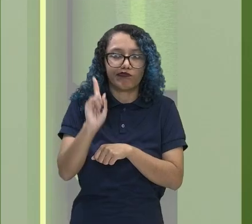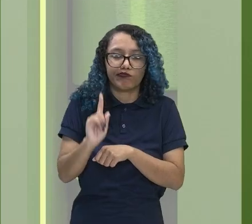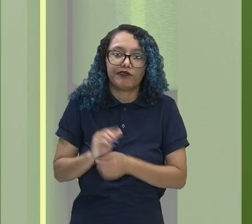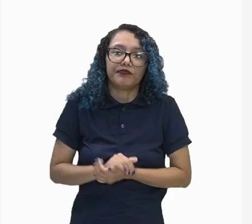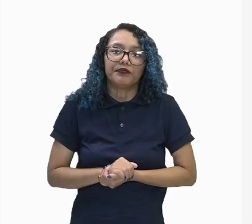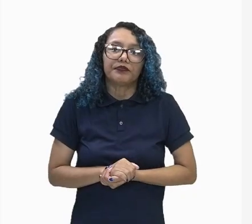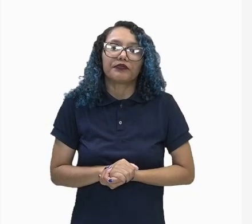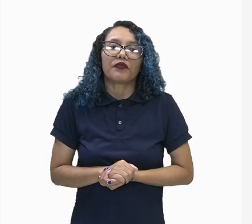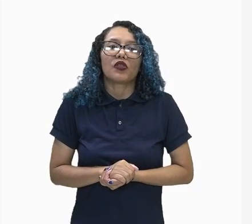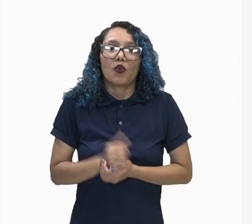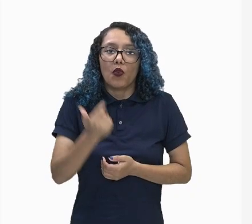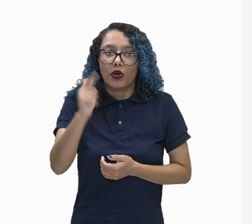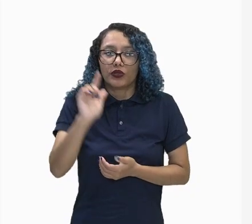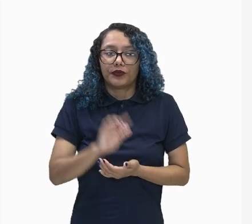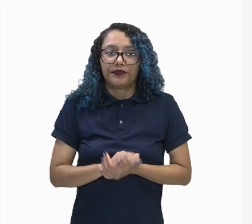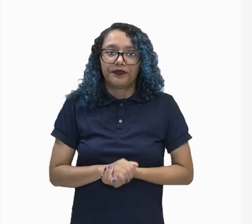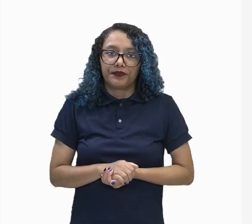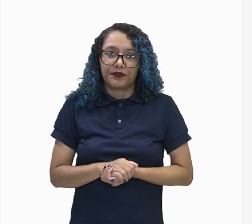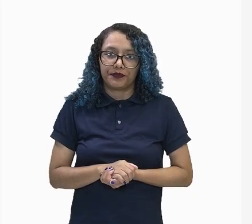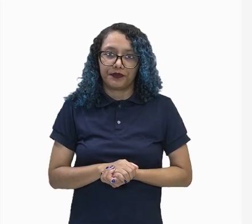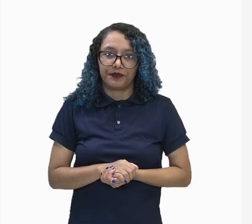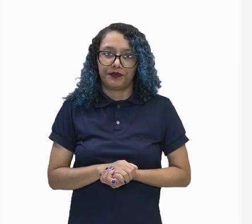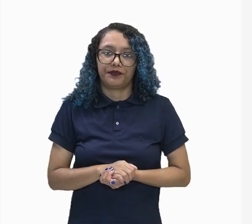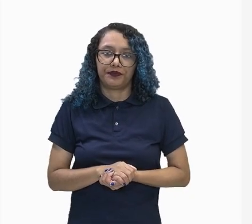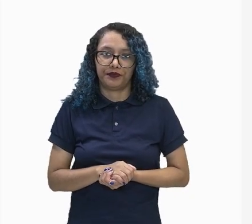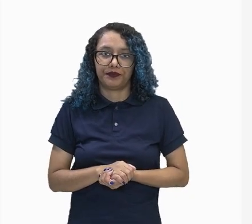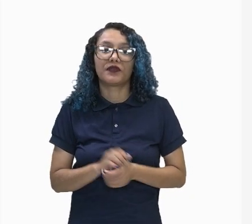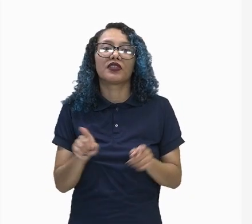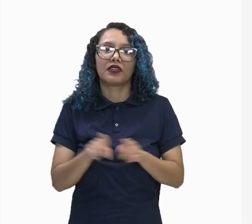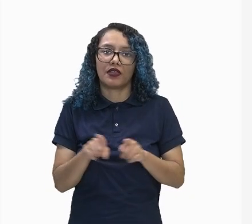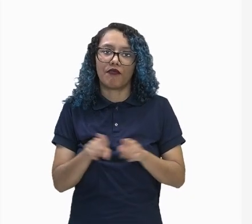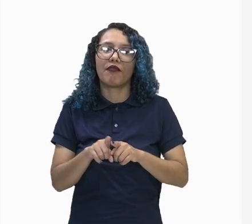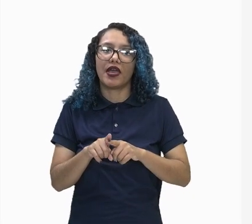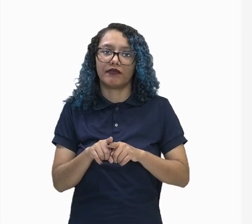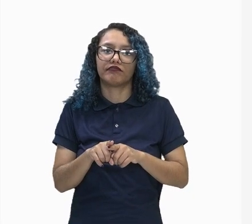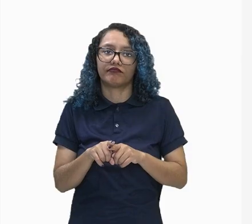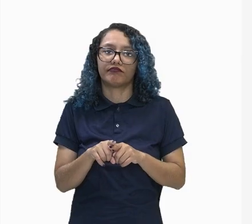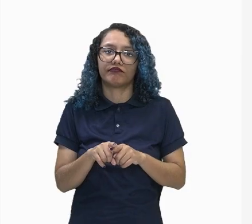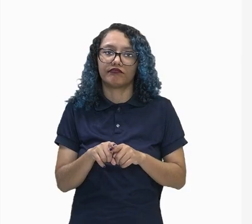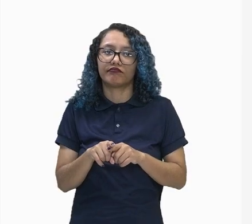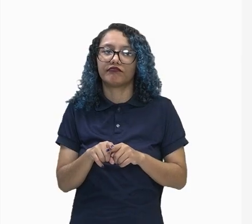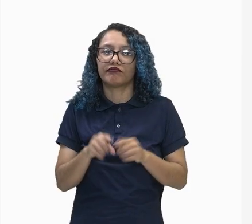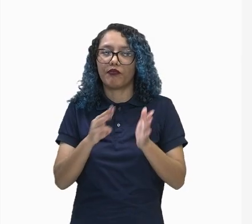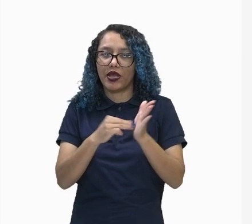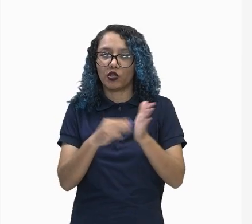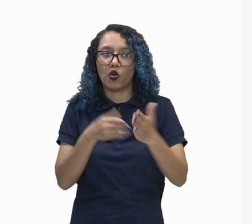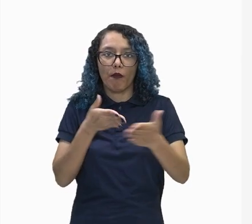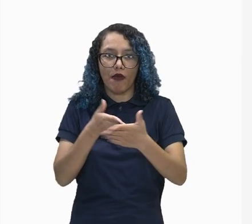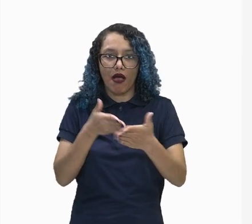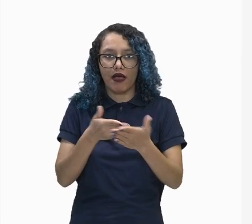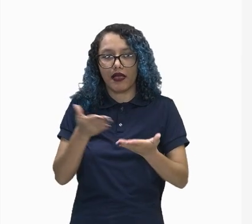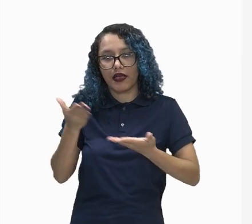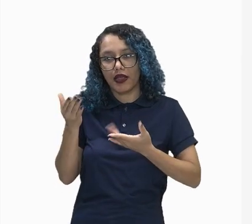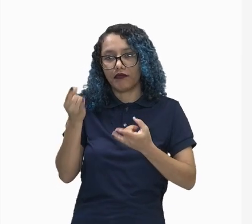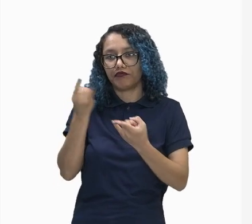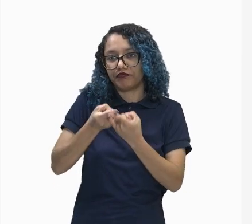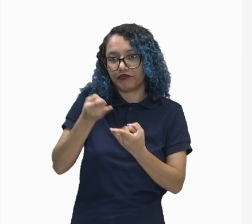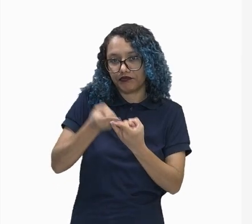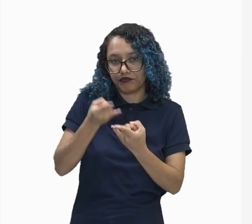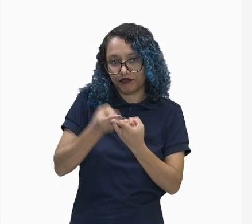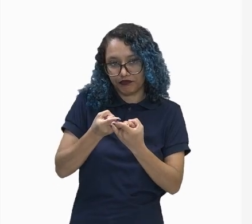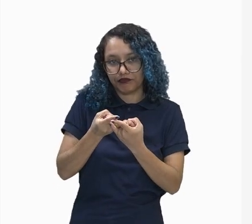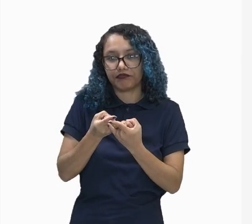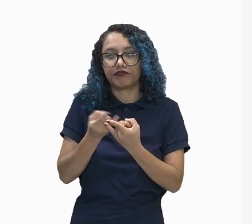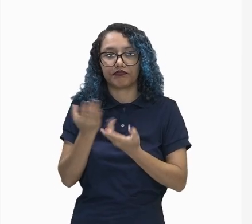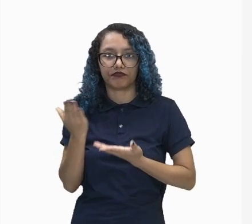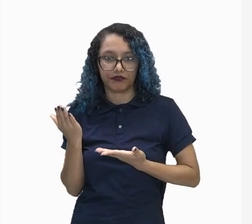nós veremos é o dispositivo aí também de barreira, conhecido como preservativo ou camisinha, né?